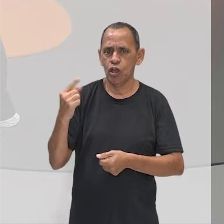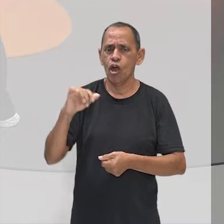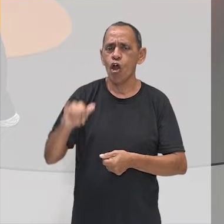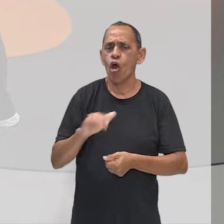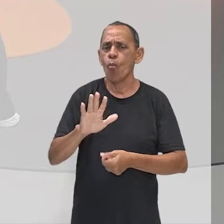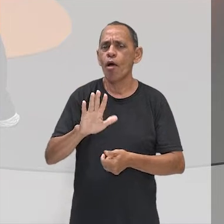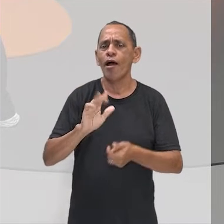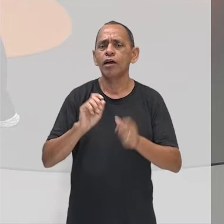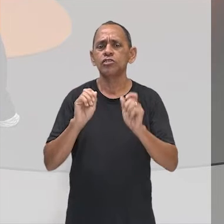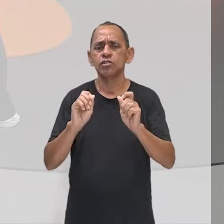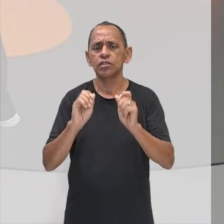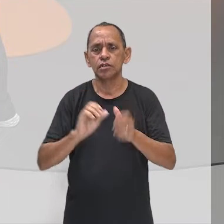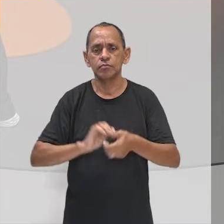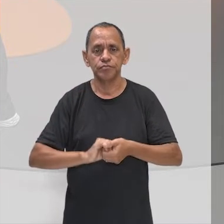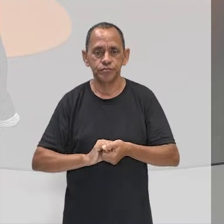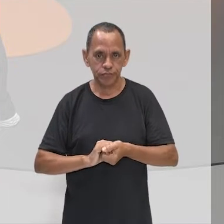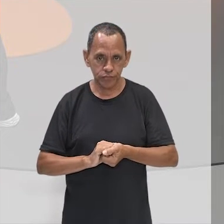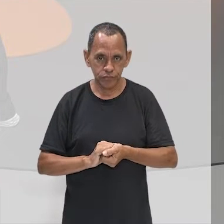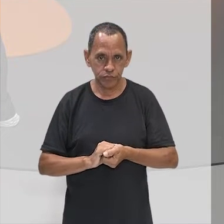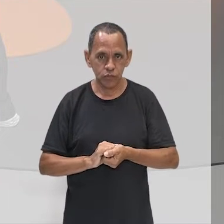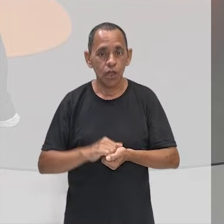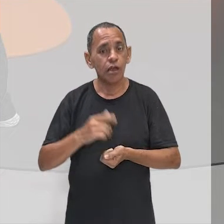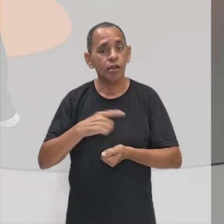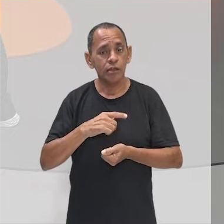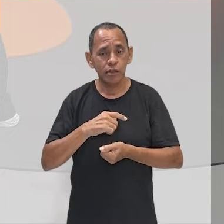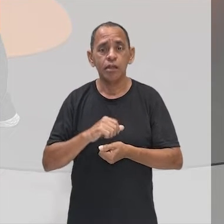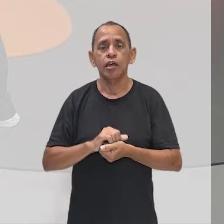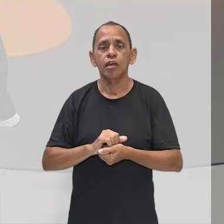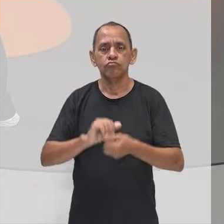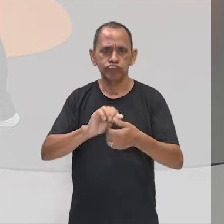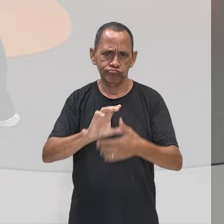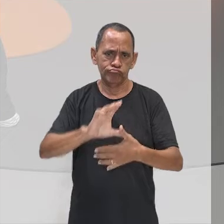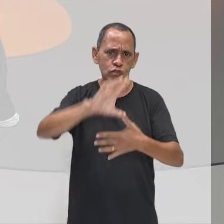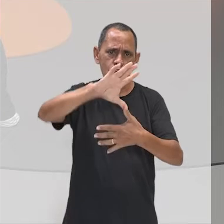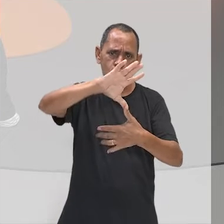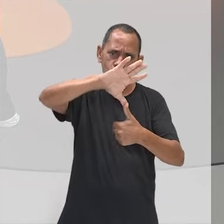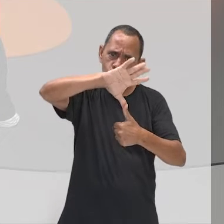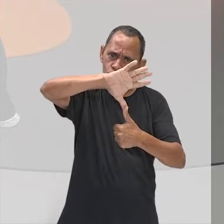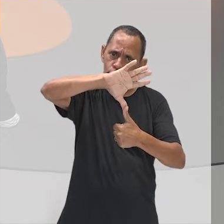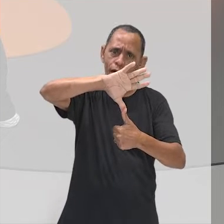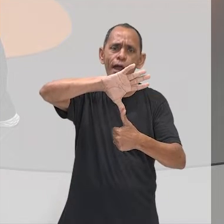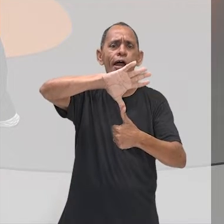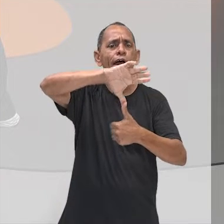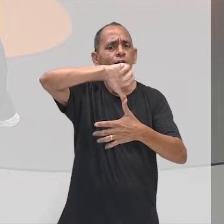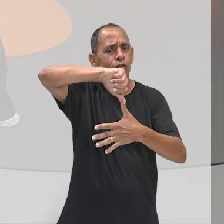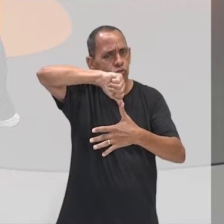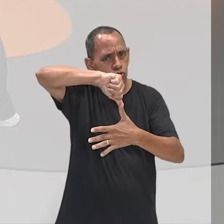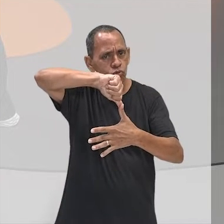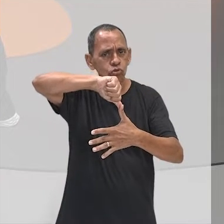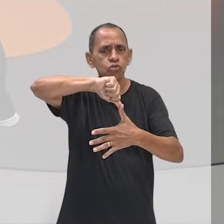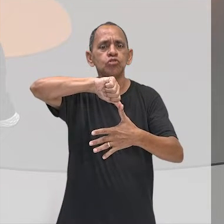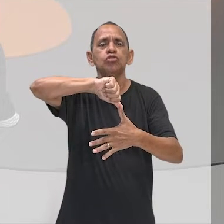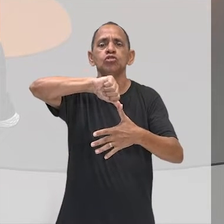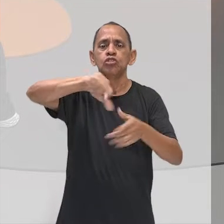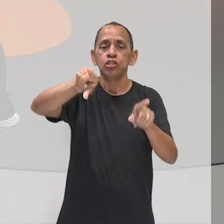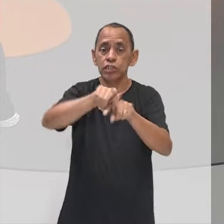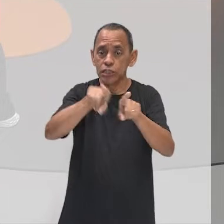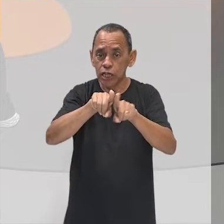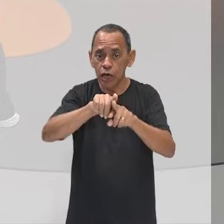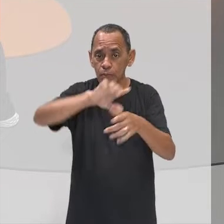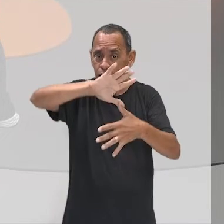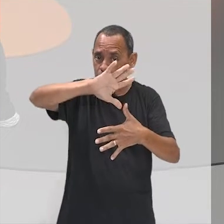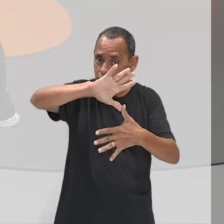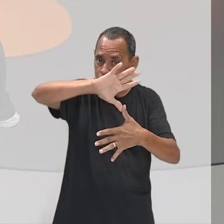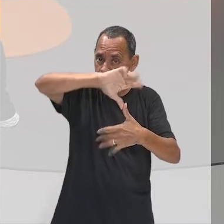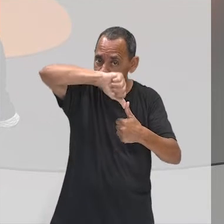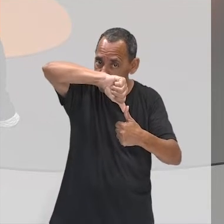professor disse que pega um pedaço da América do Norte e um pedaço da América do Sul e está ali na América Central? Porque, olha, conforme a gente pode